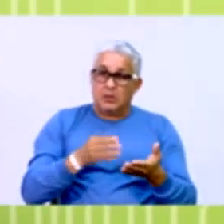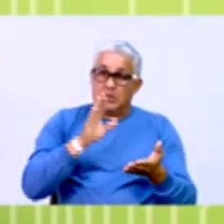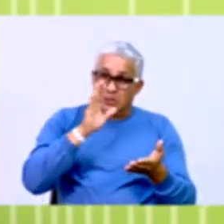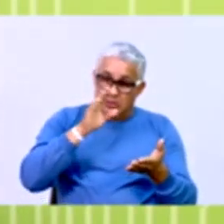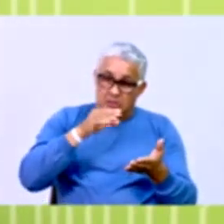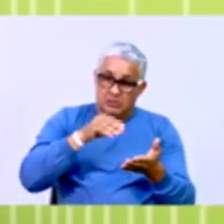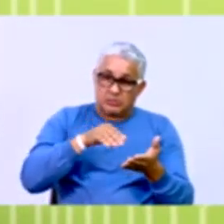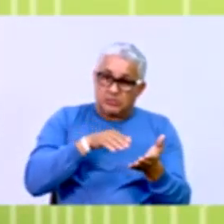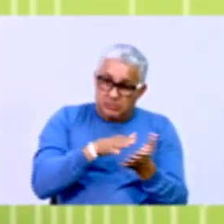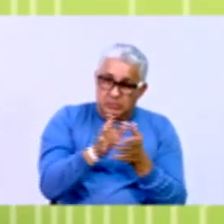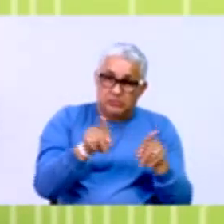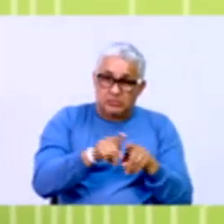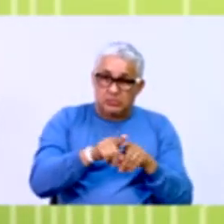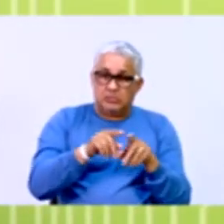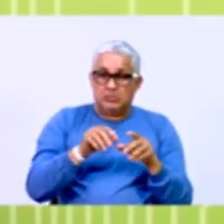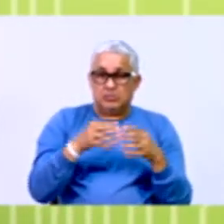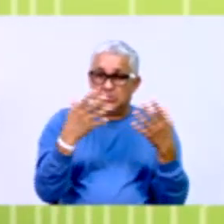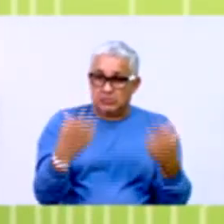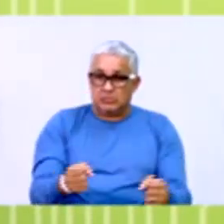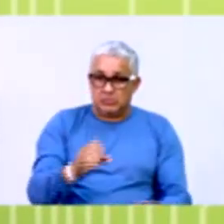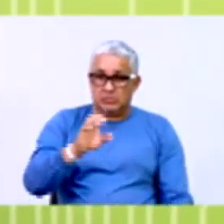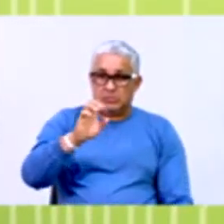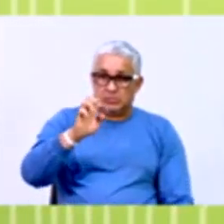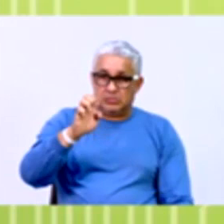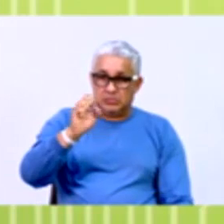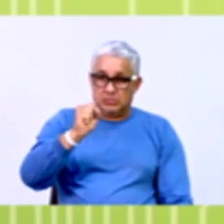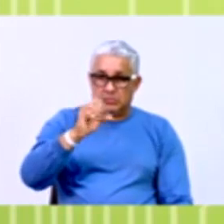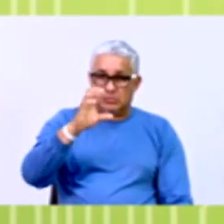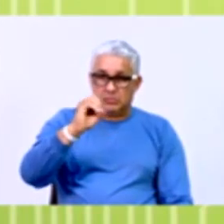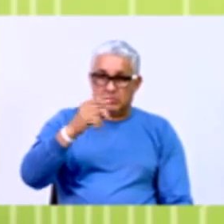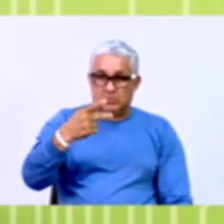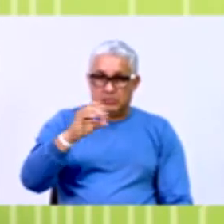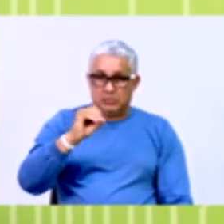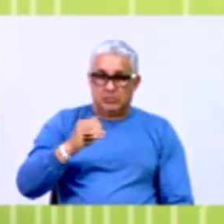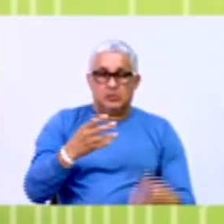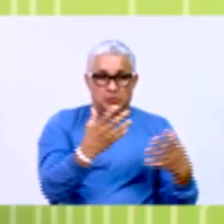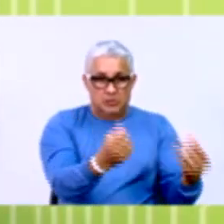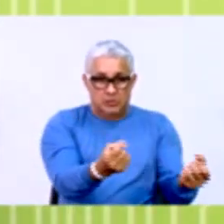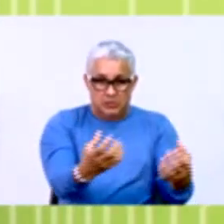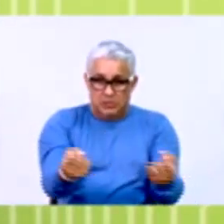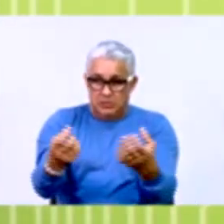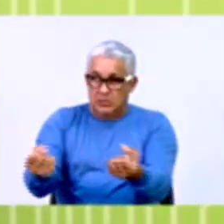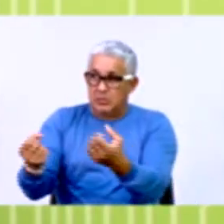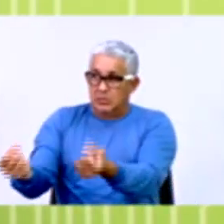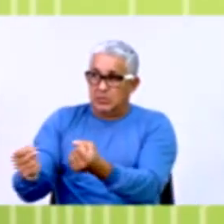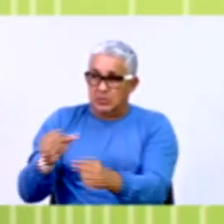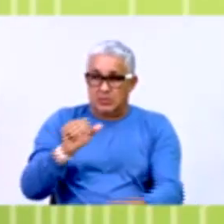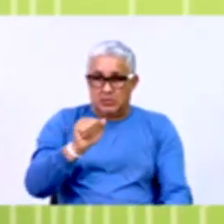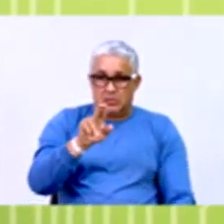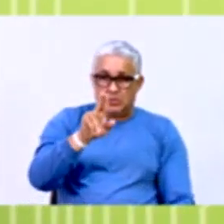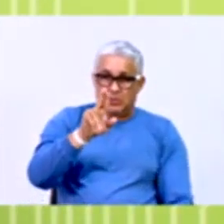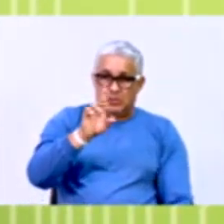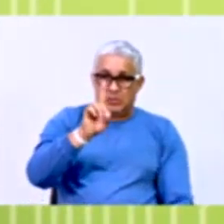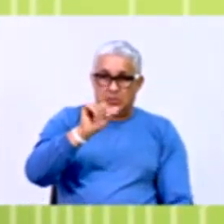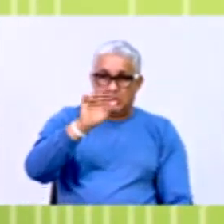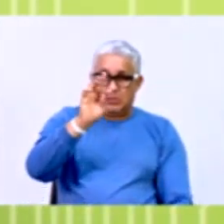ser aderência ao escopo, ou seja, estão de acordo, né? A auditoria ela já sabe o que ela